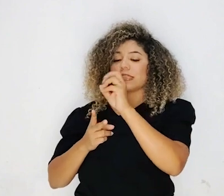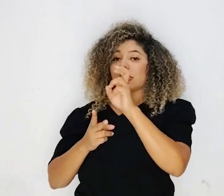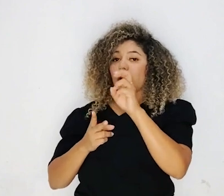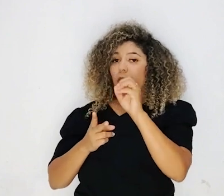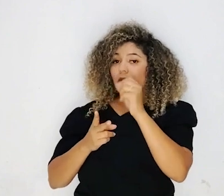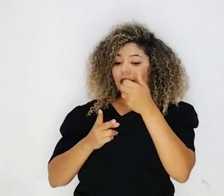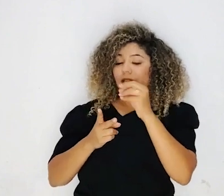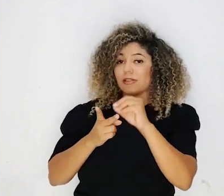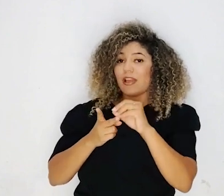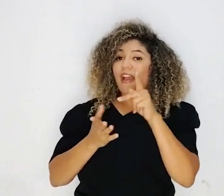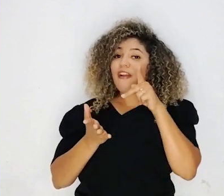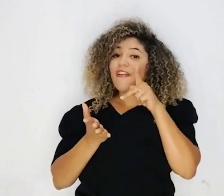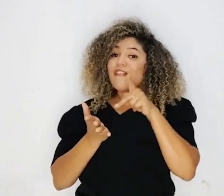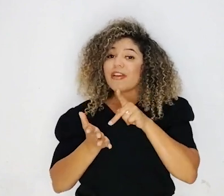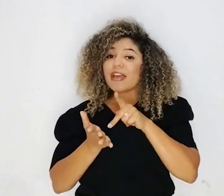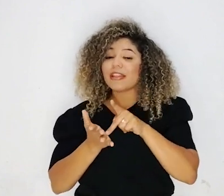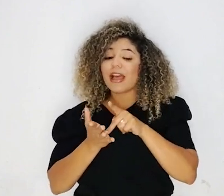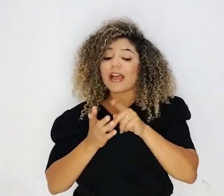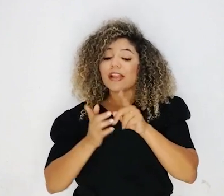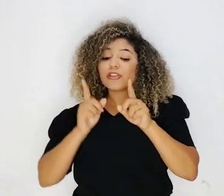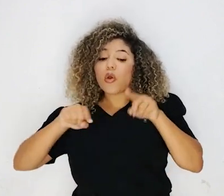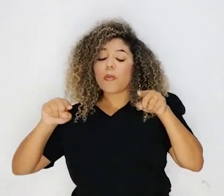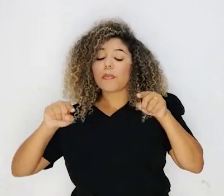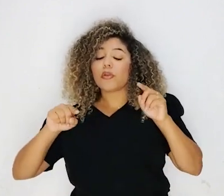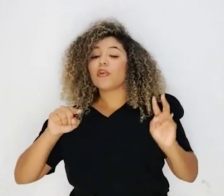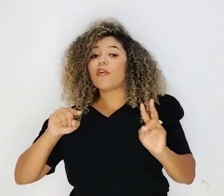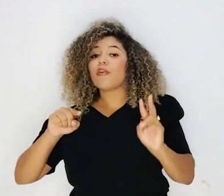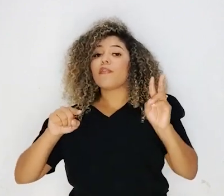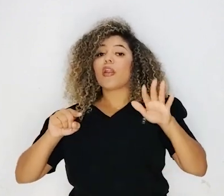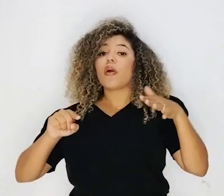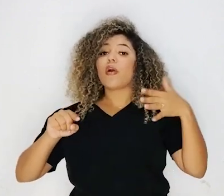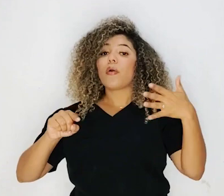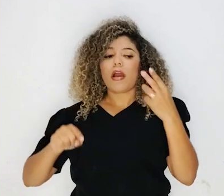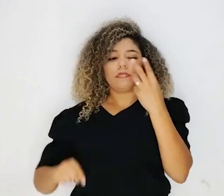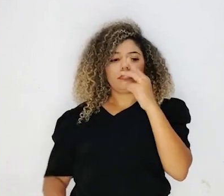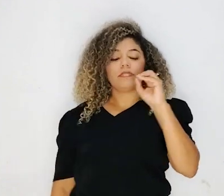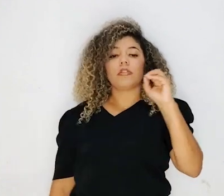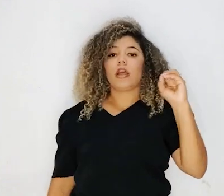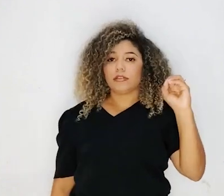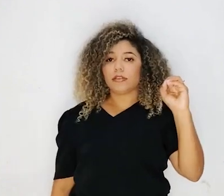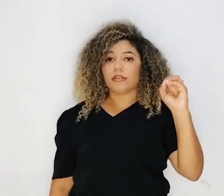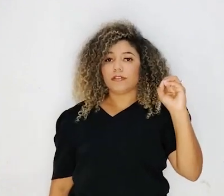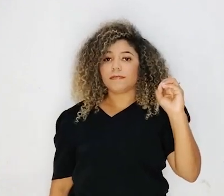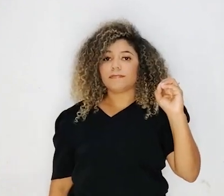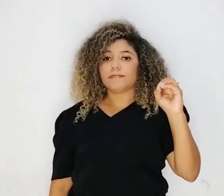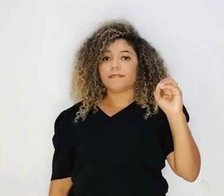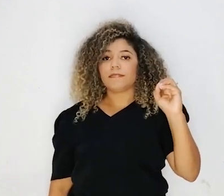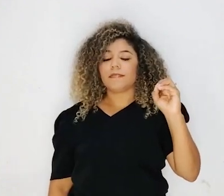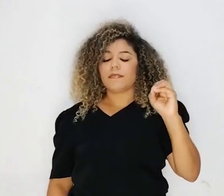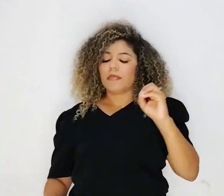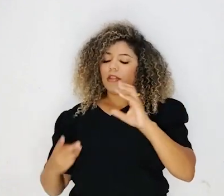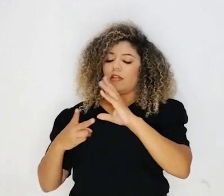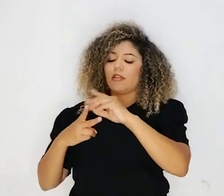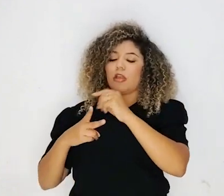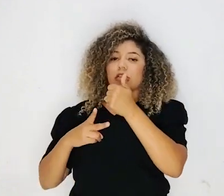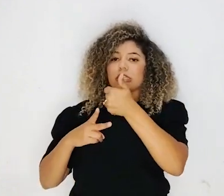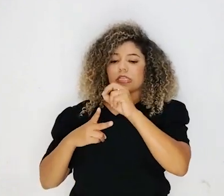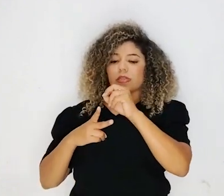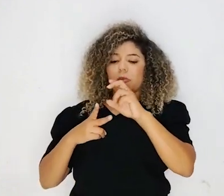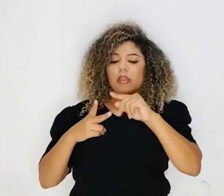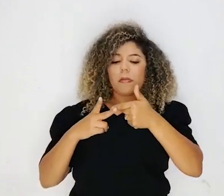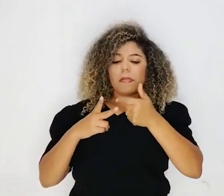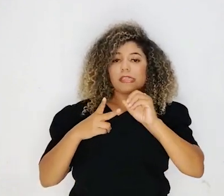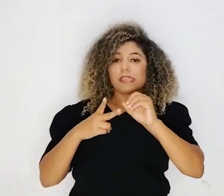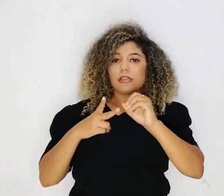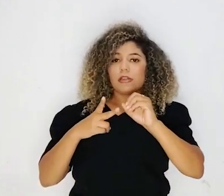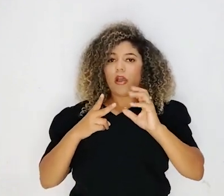na verdade, o produto ele está custando 300, né? Porque 2 vezes de 150, 300. E